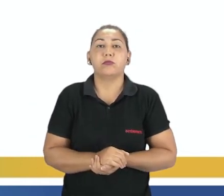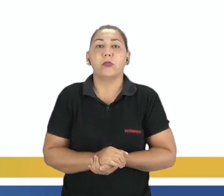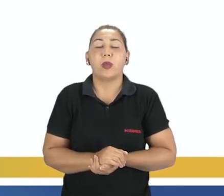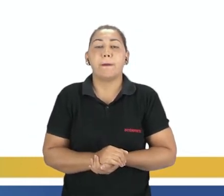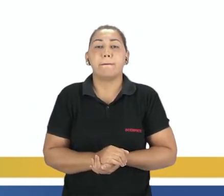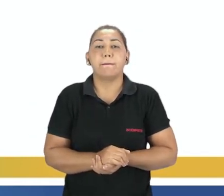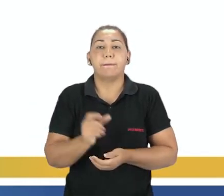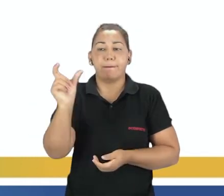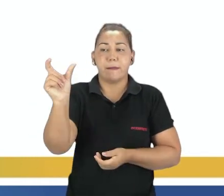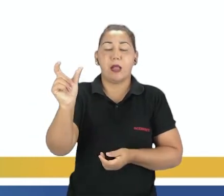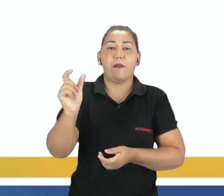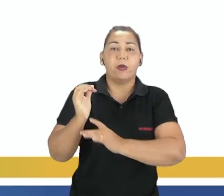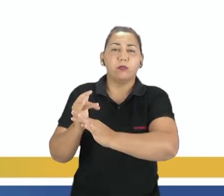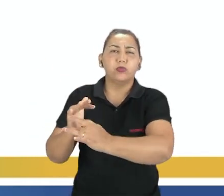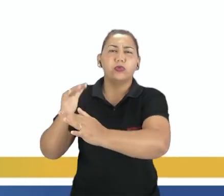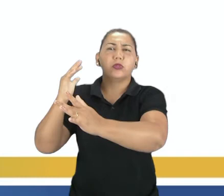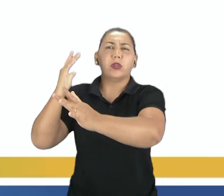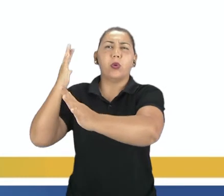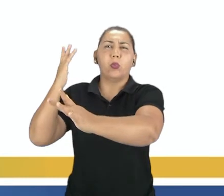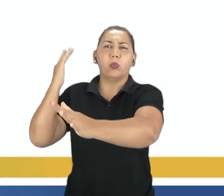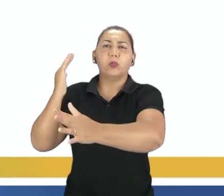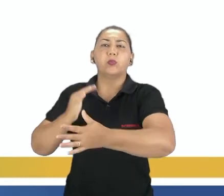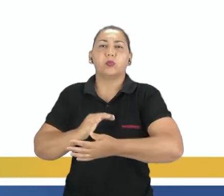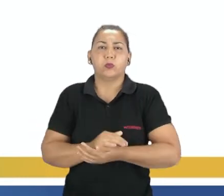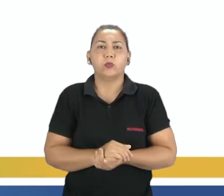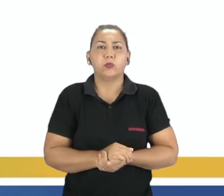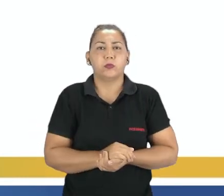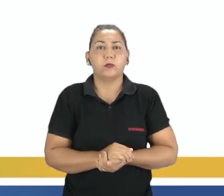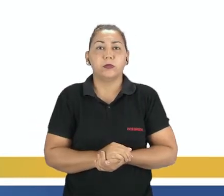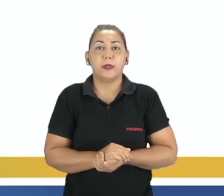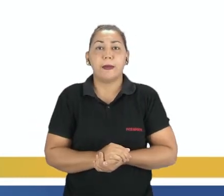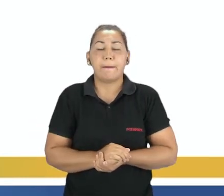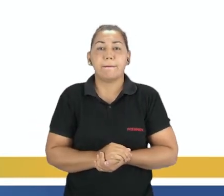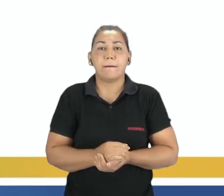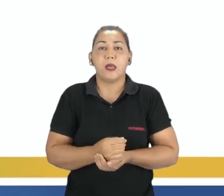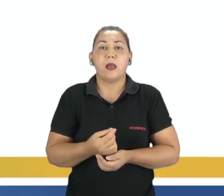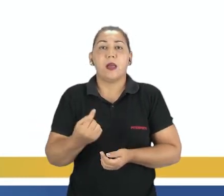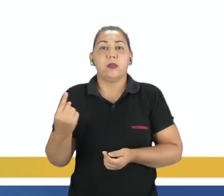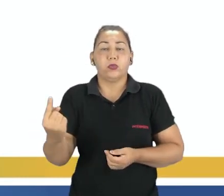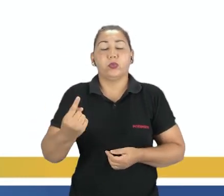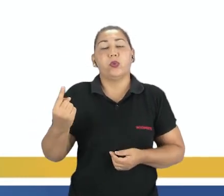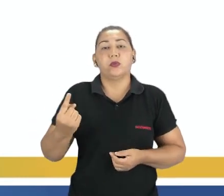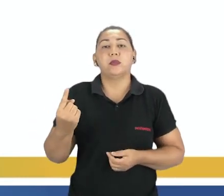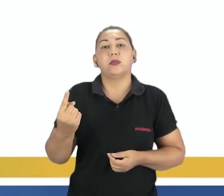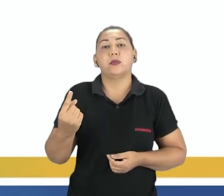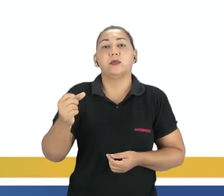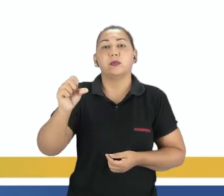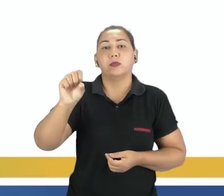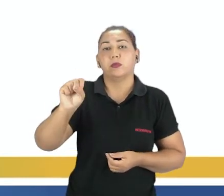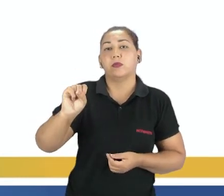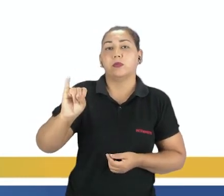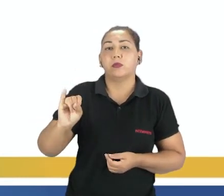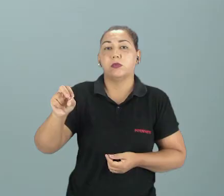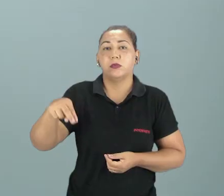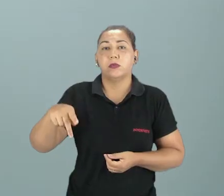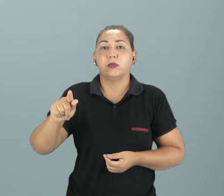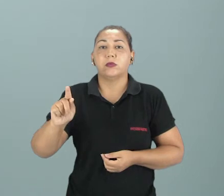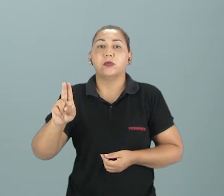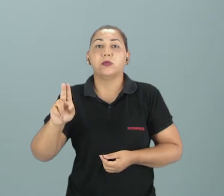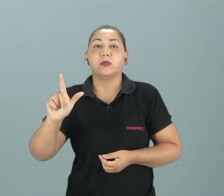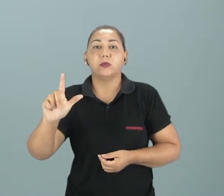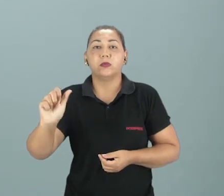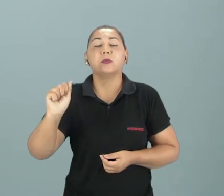possa designar um grupo de pessoas, ela está no singular. Portanto, o verbo também estará no